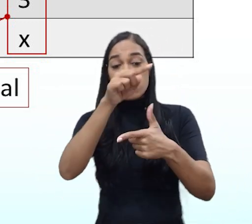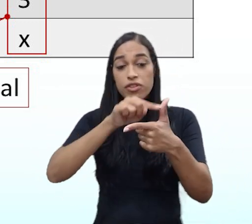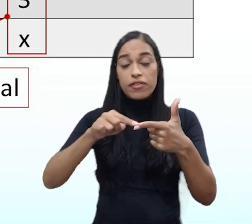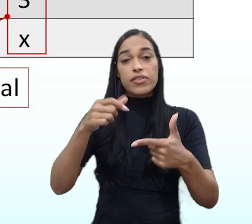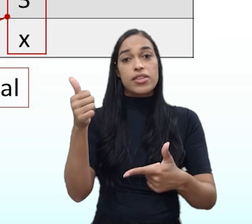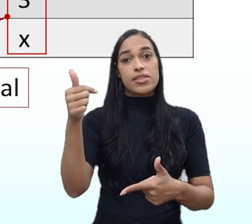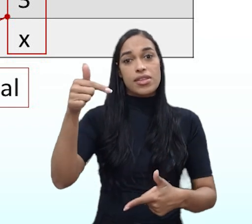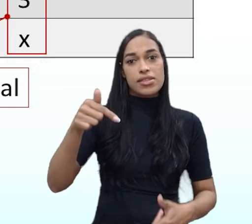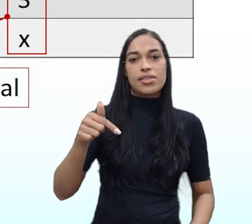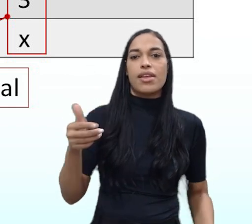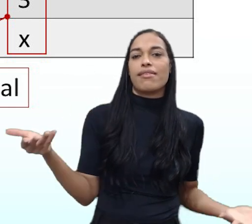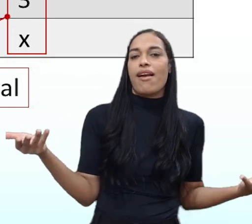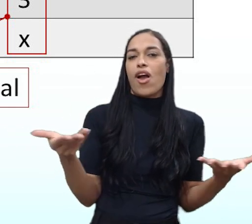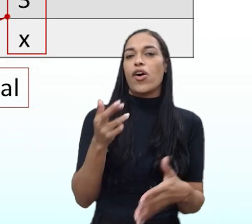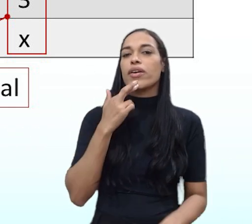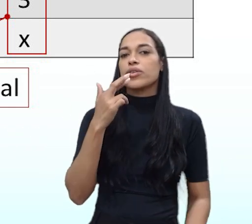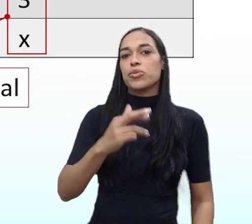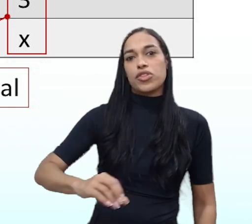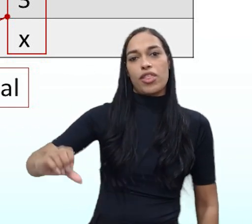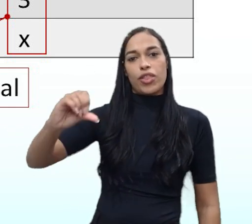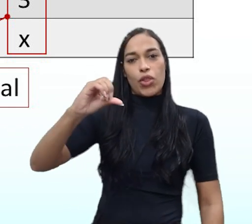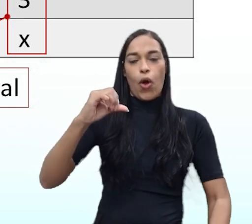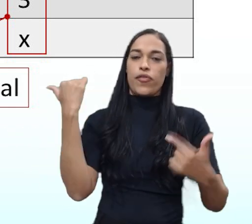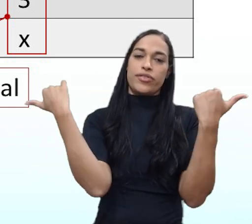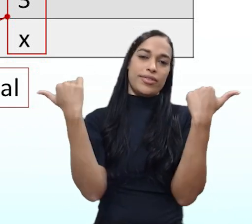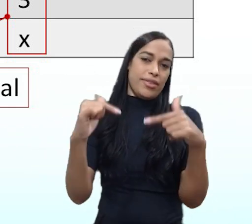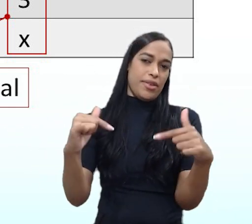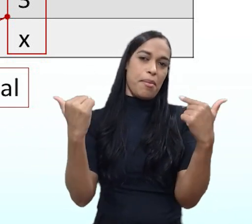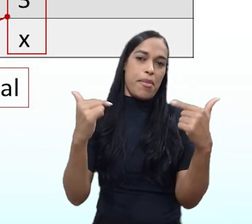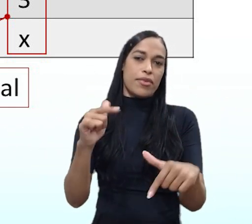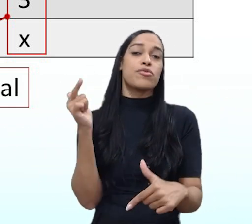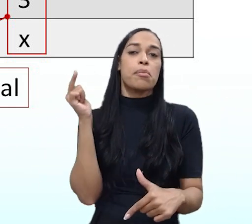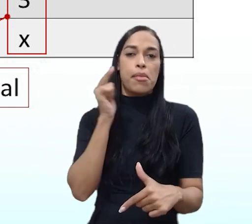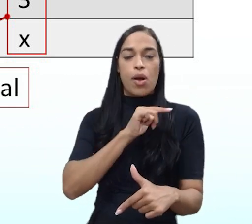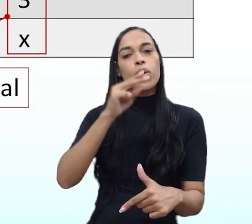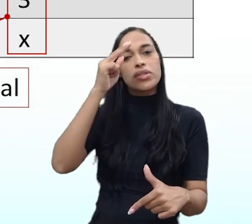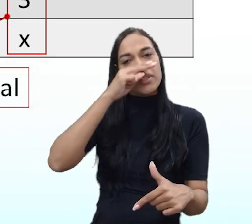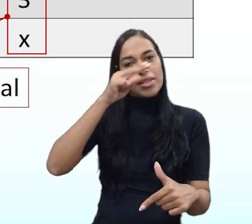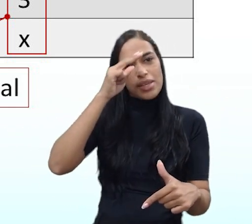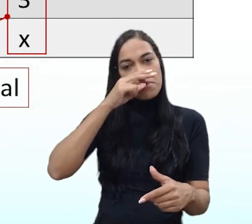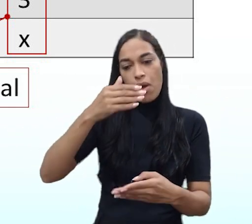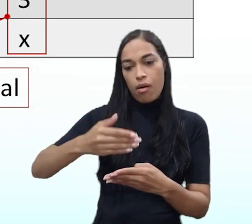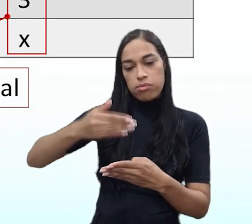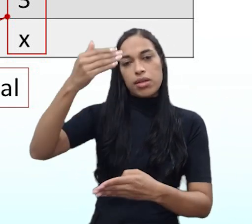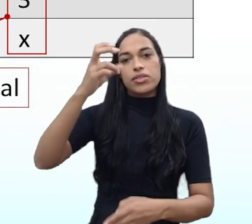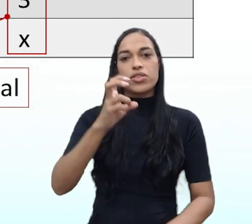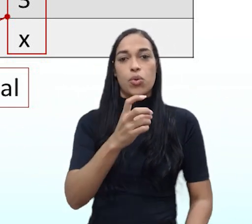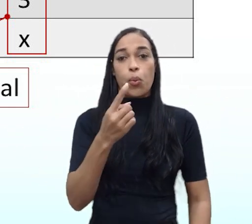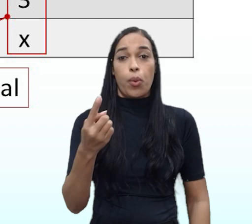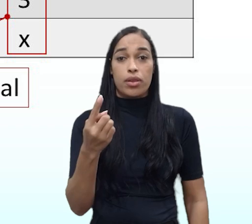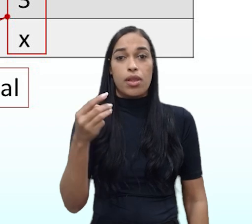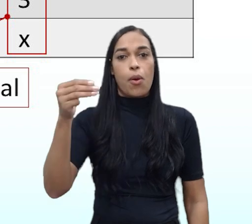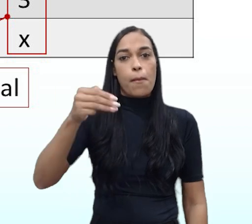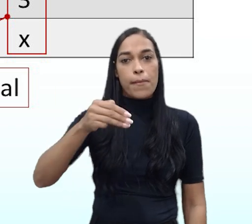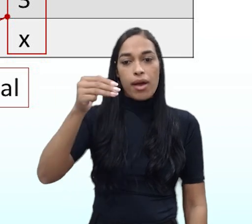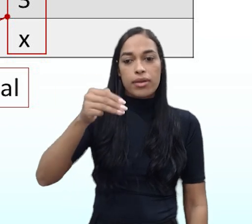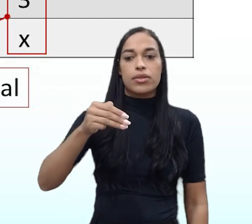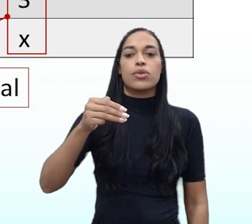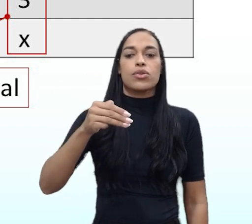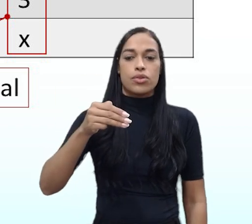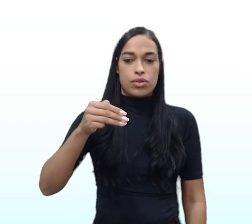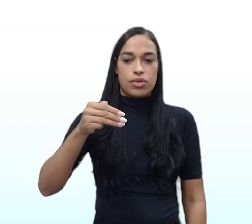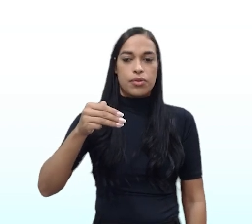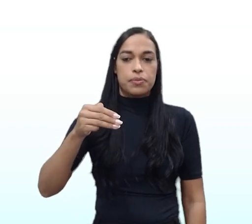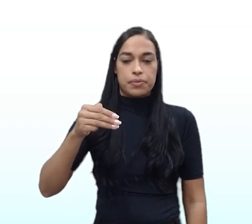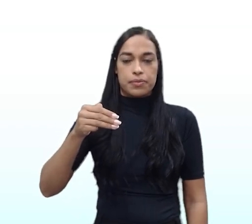9. Observe que agora eu vou precisar de 9 trabalhadores para poder, na mesma proporção, construir um muro de 51 metros